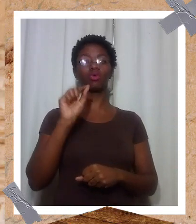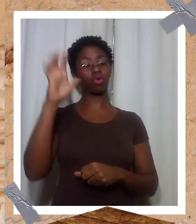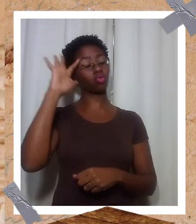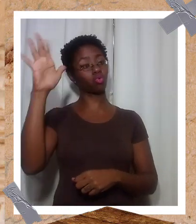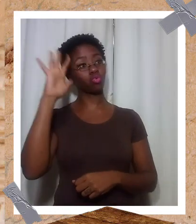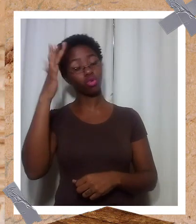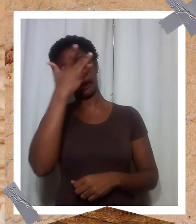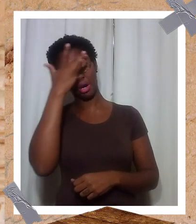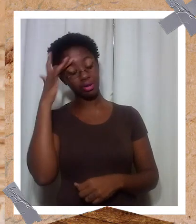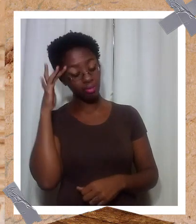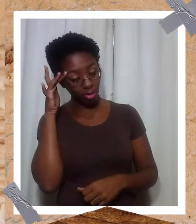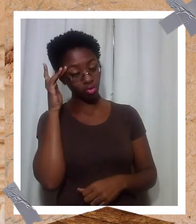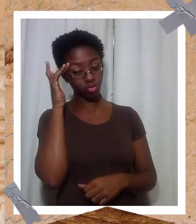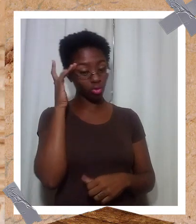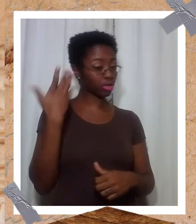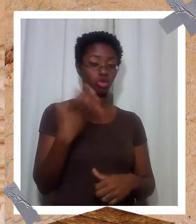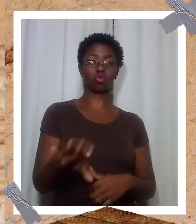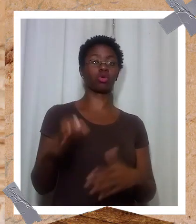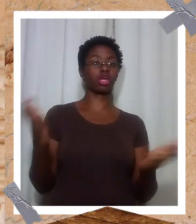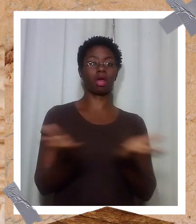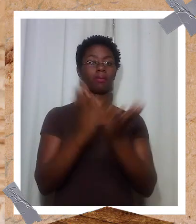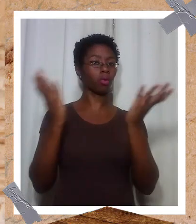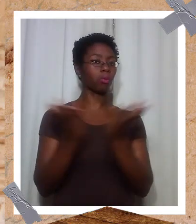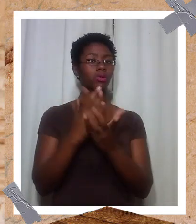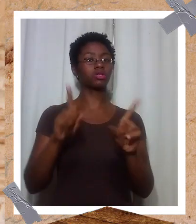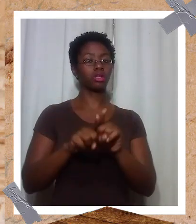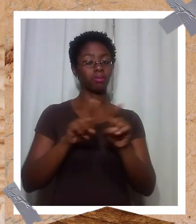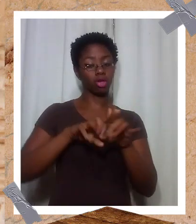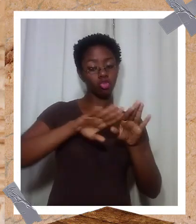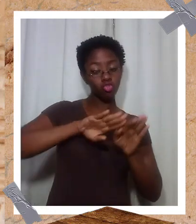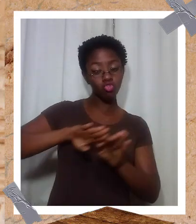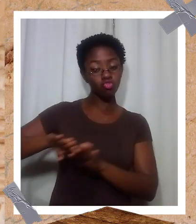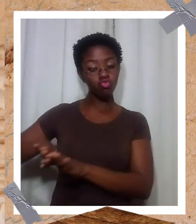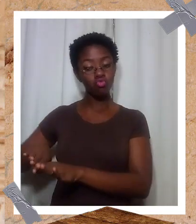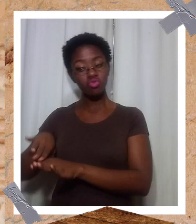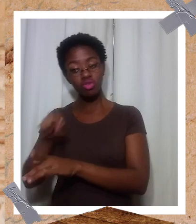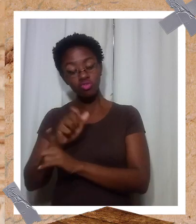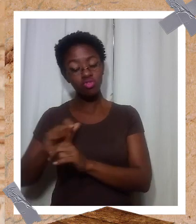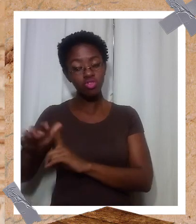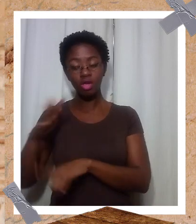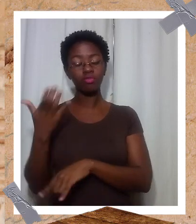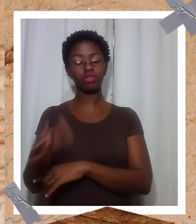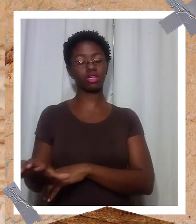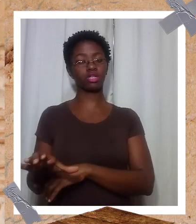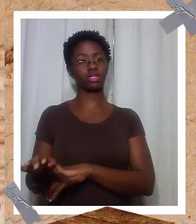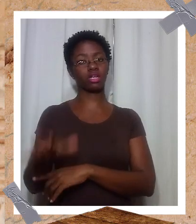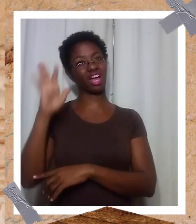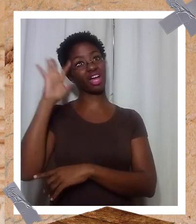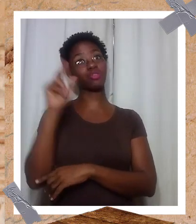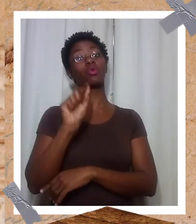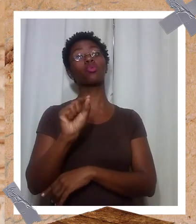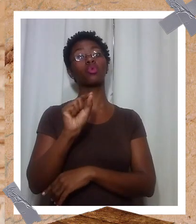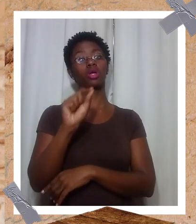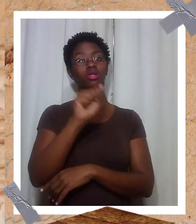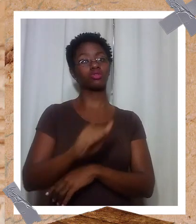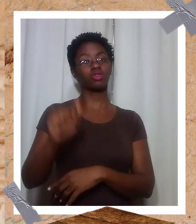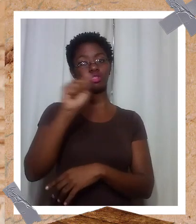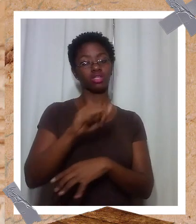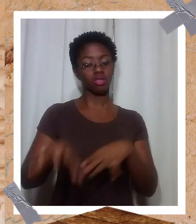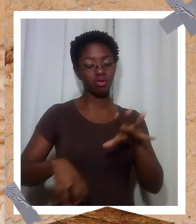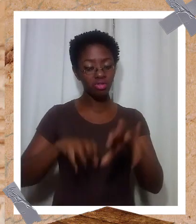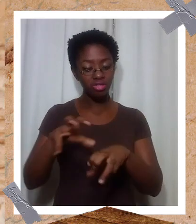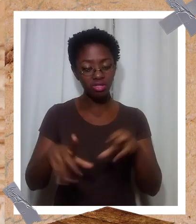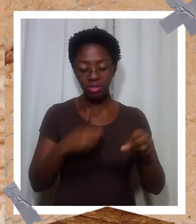exclusão social, que é onde, para romper esse sonho em organizar uma associação de catadores, assim